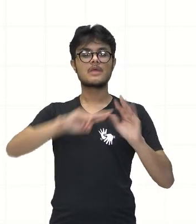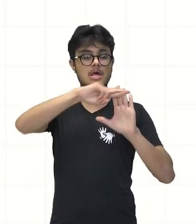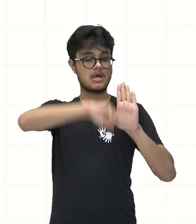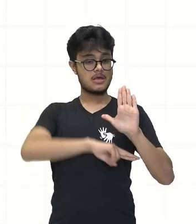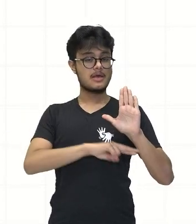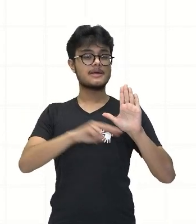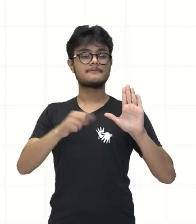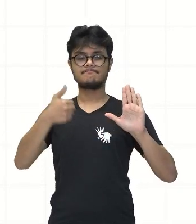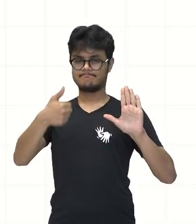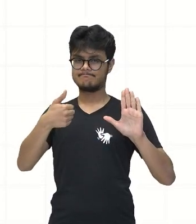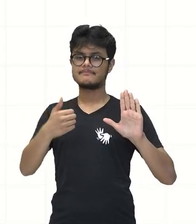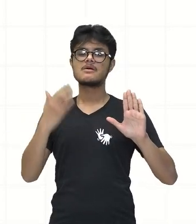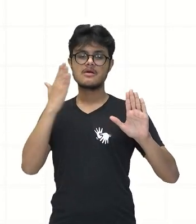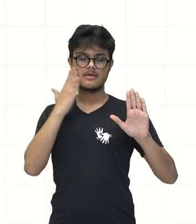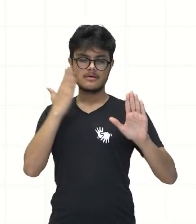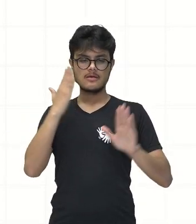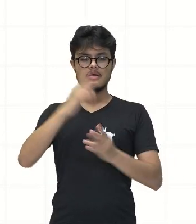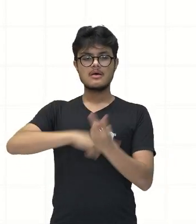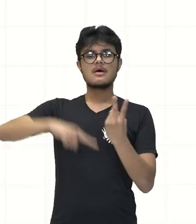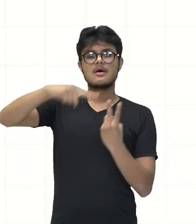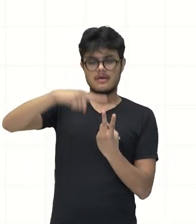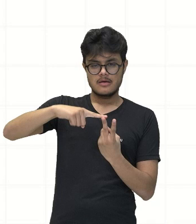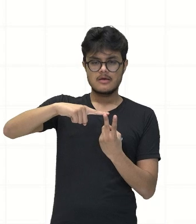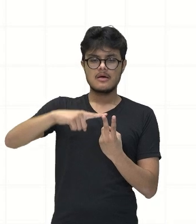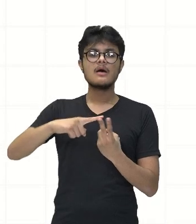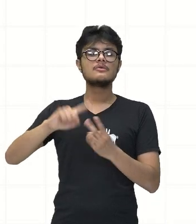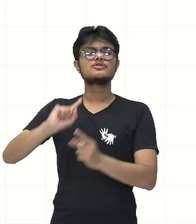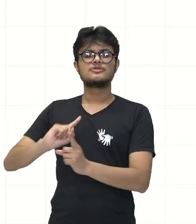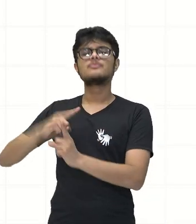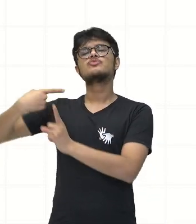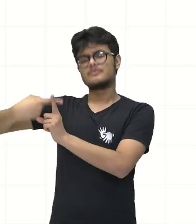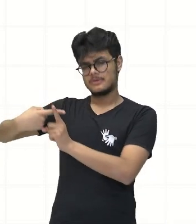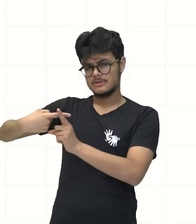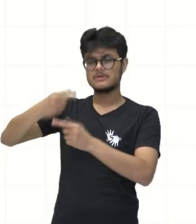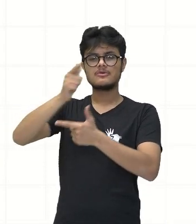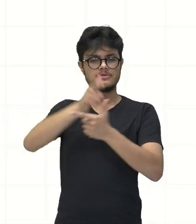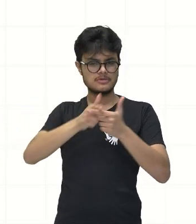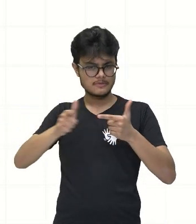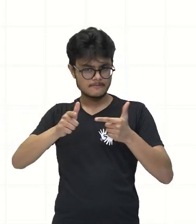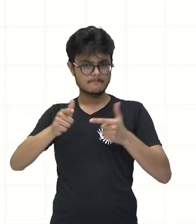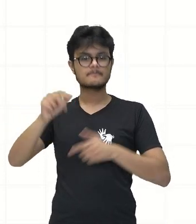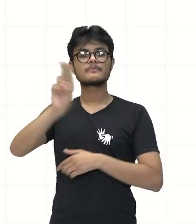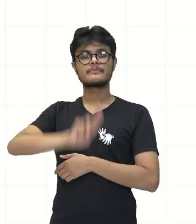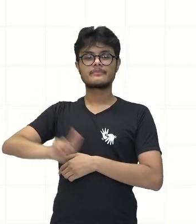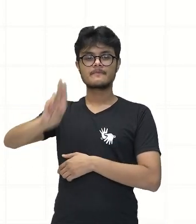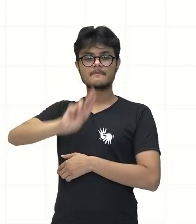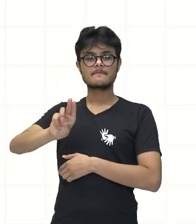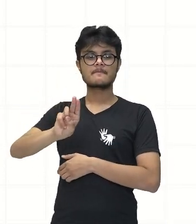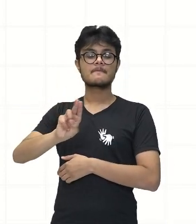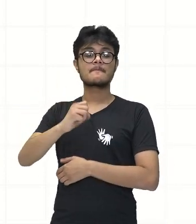né, de produto, de divisão de radicais, para